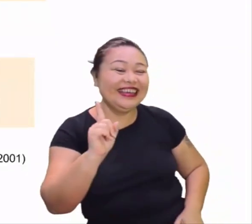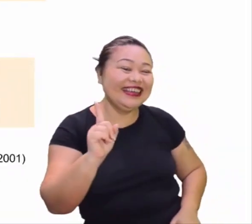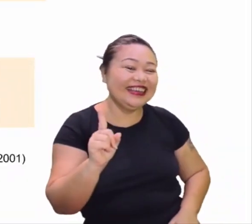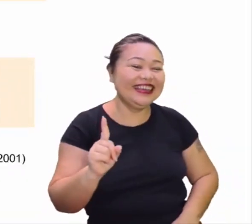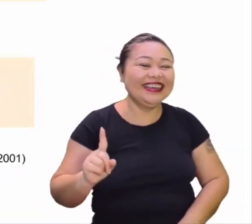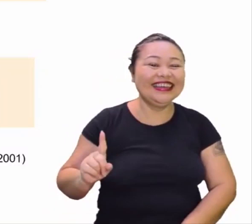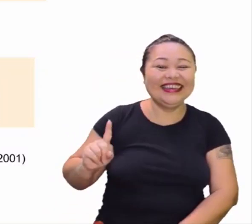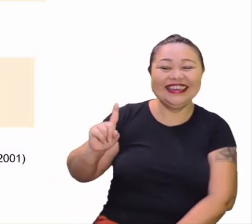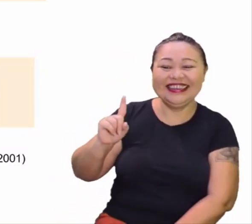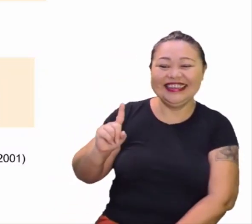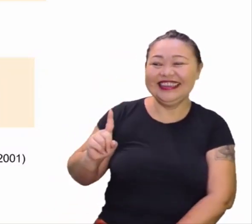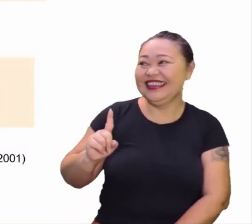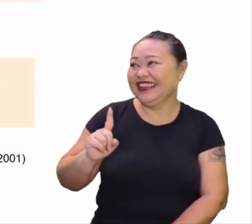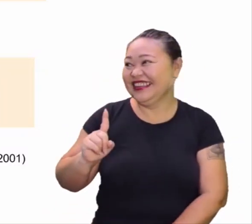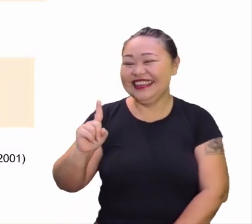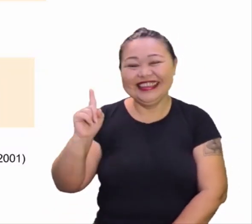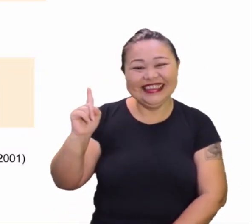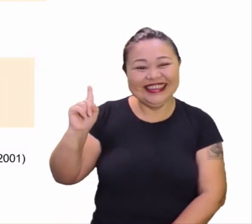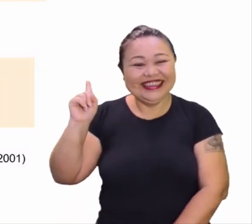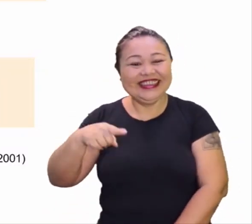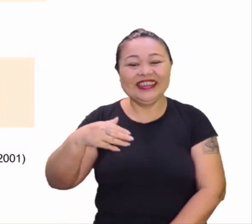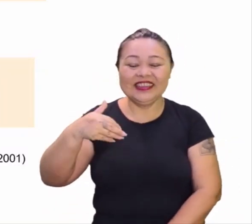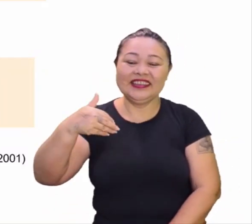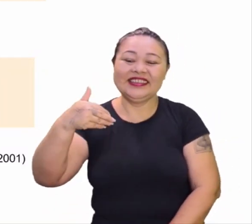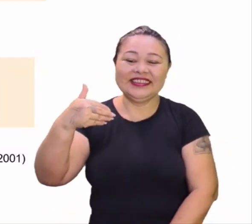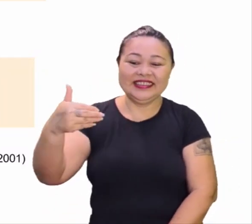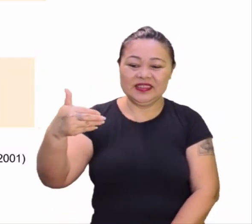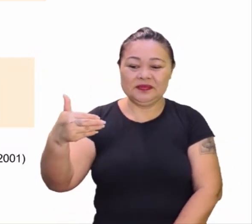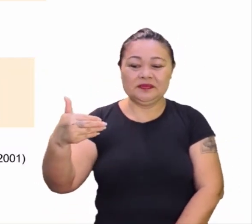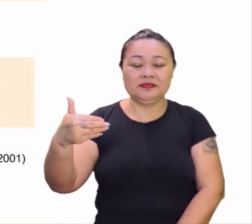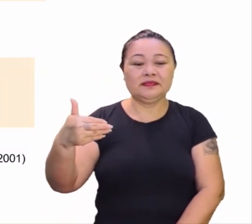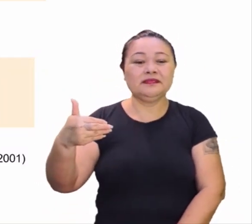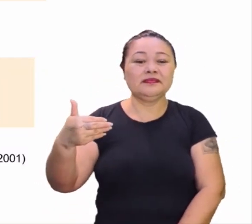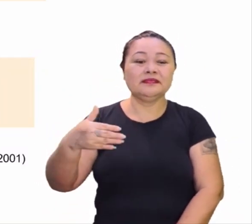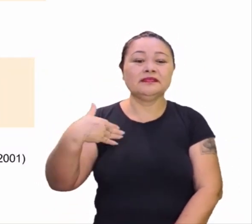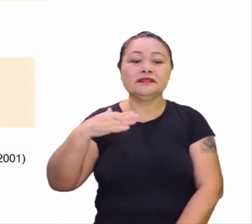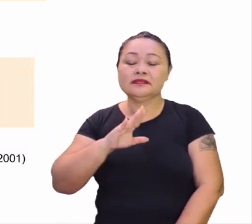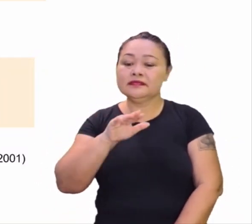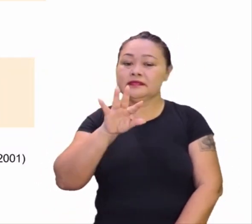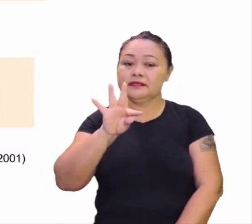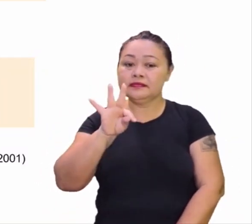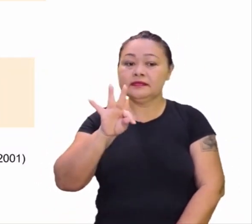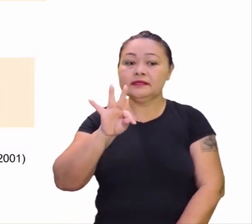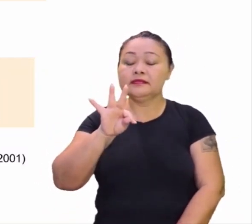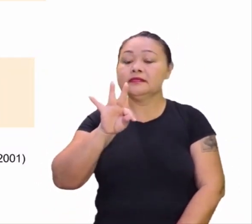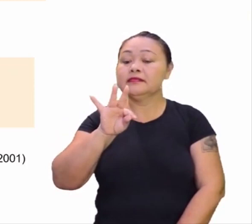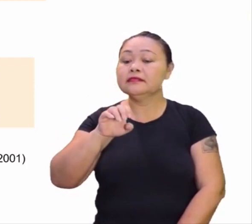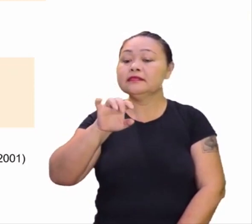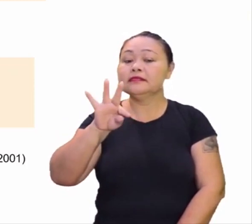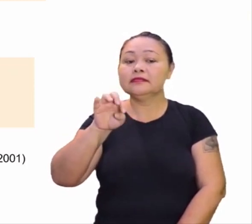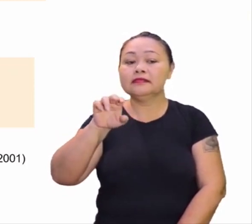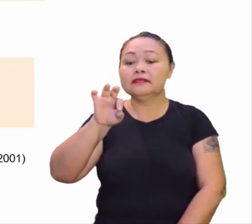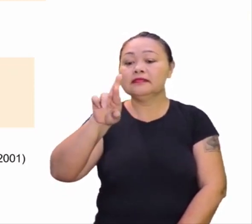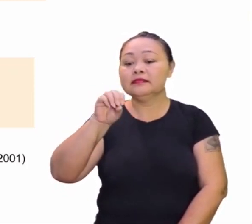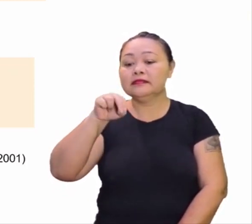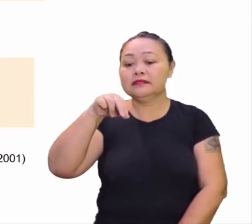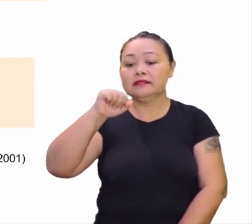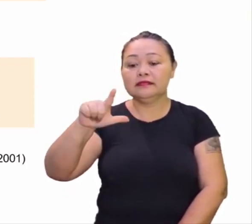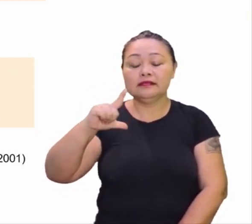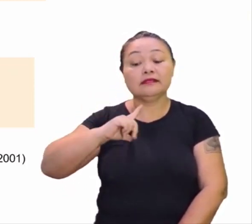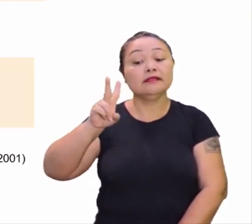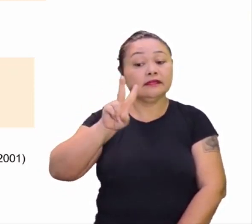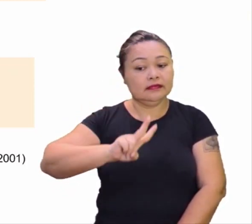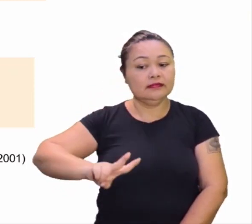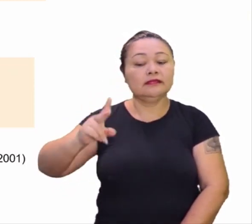meus. Vamos lá. Os pontos extremos de Rondônia. Então, aqui nós temos setentrional. Só lembrar que setentrional, galera, lá